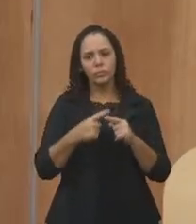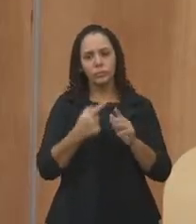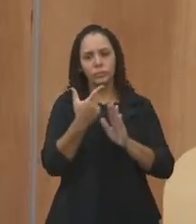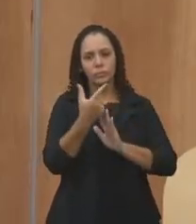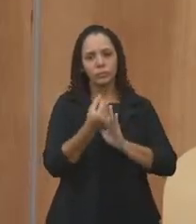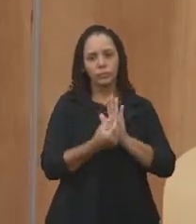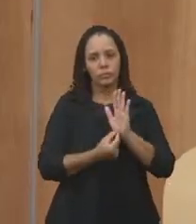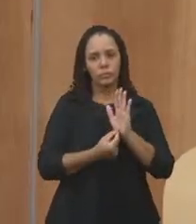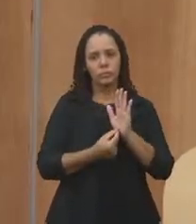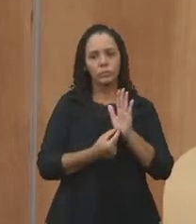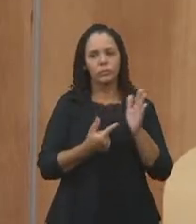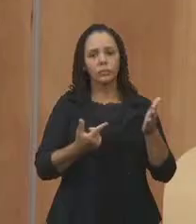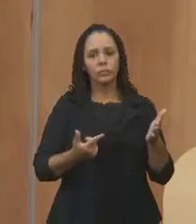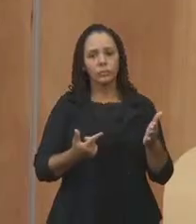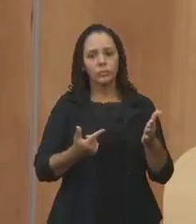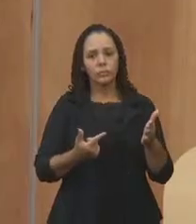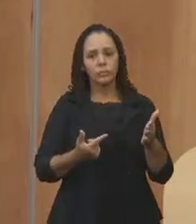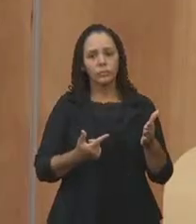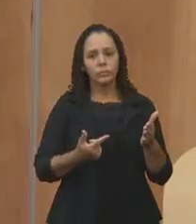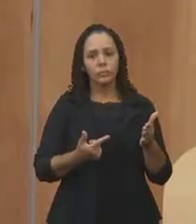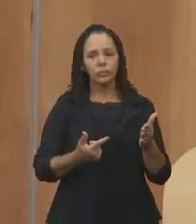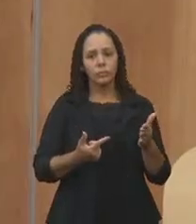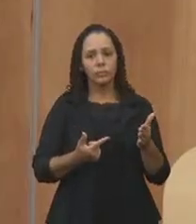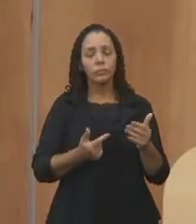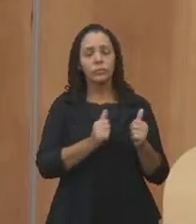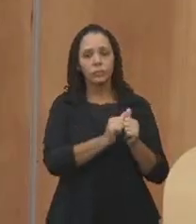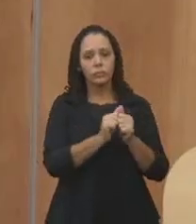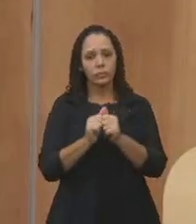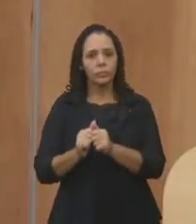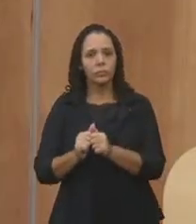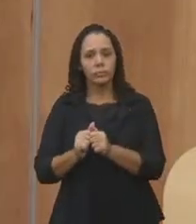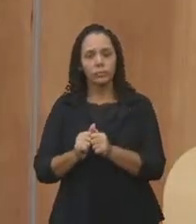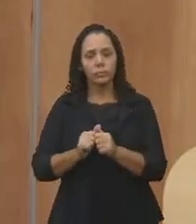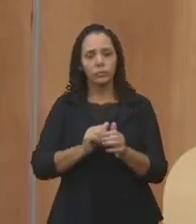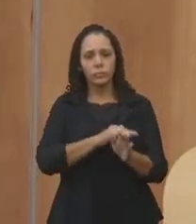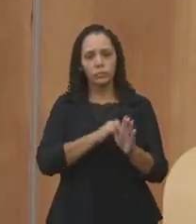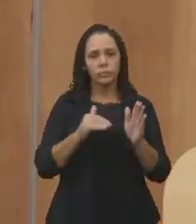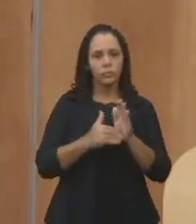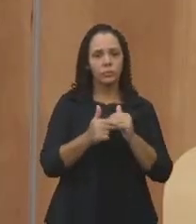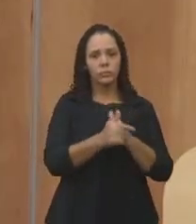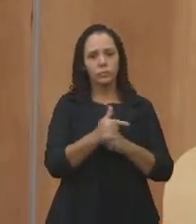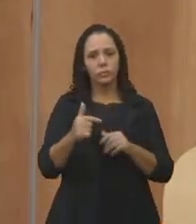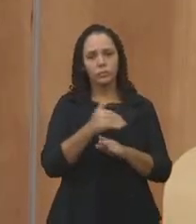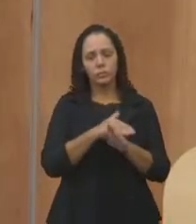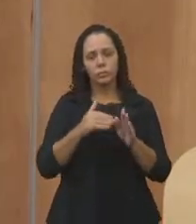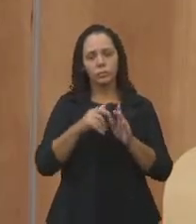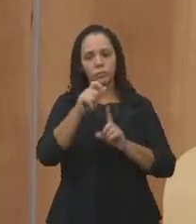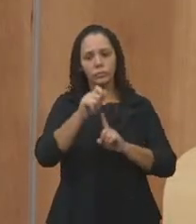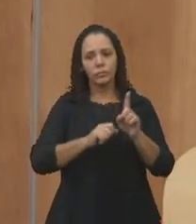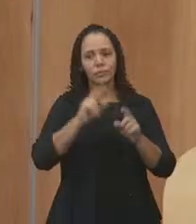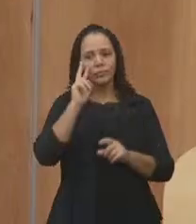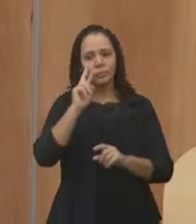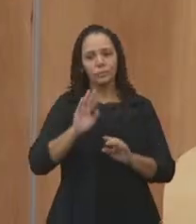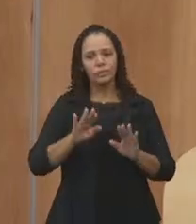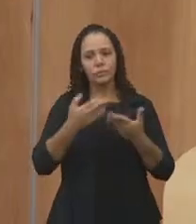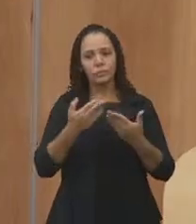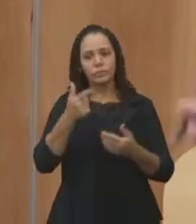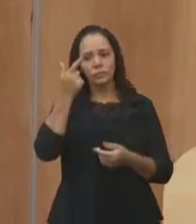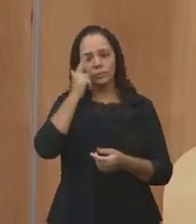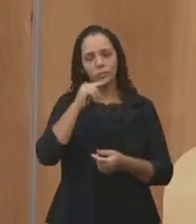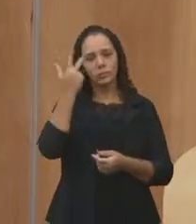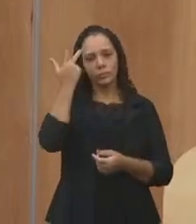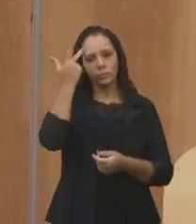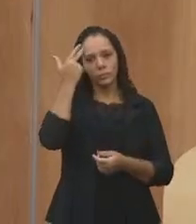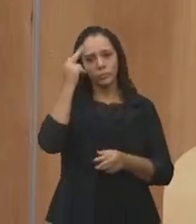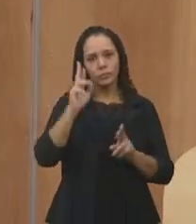financeira. Será acompanhado semanalmente, mensalmente, para ver quando a gente consegue normalizar, e a gente